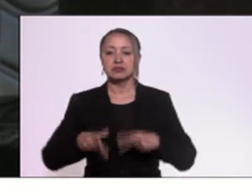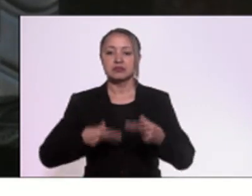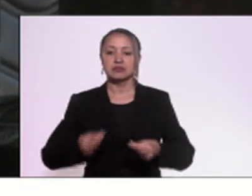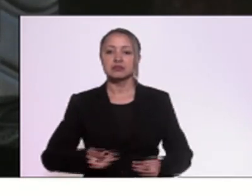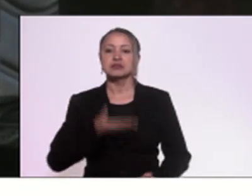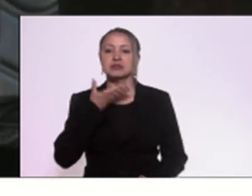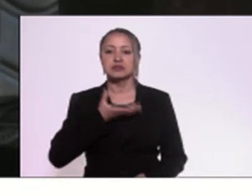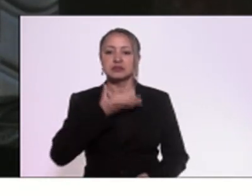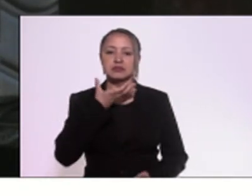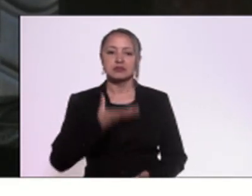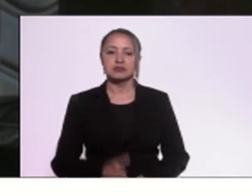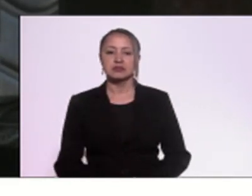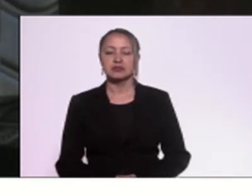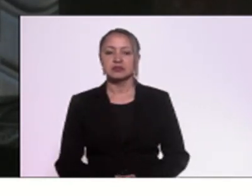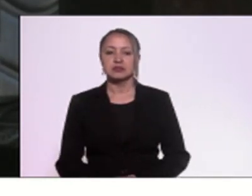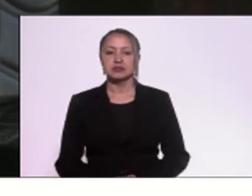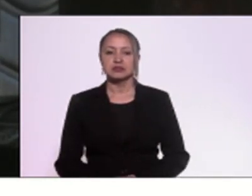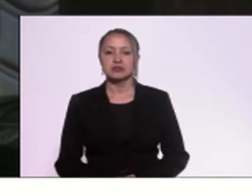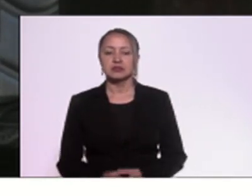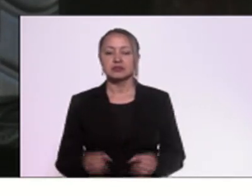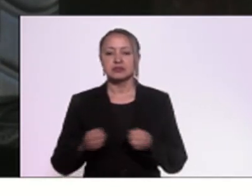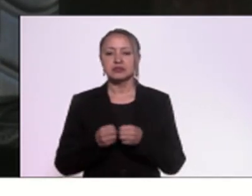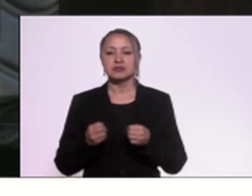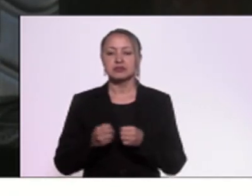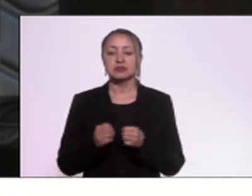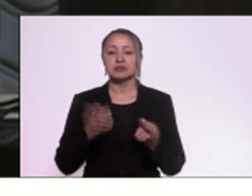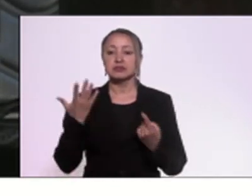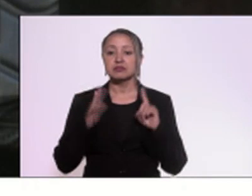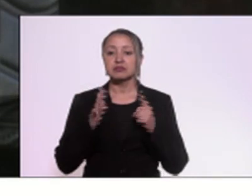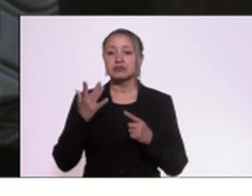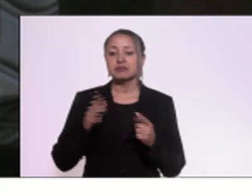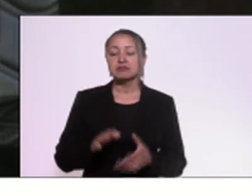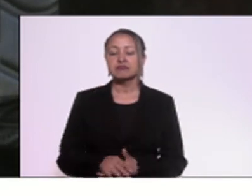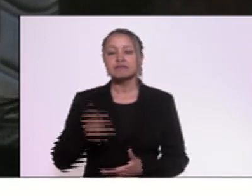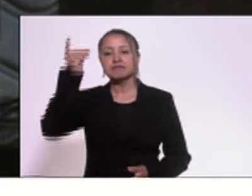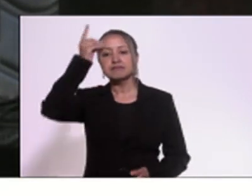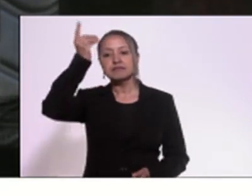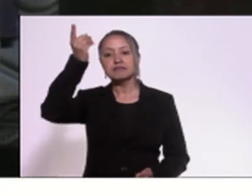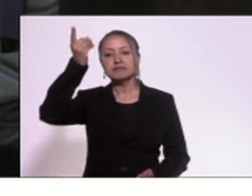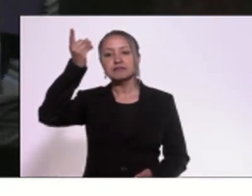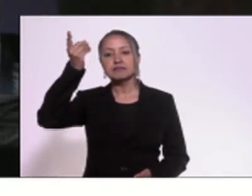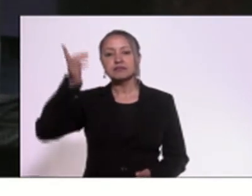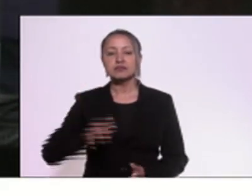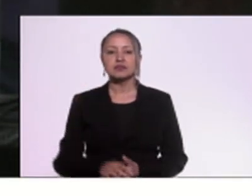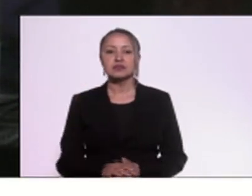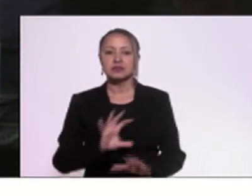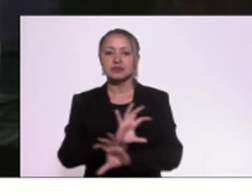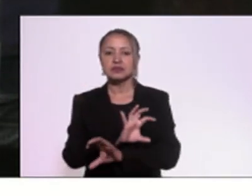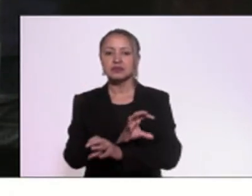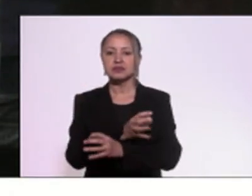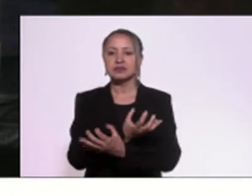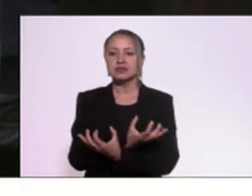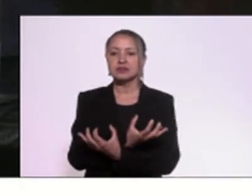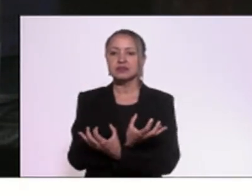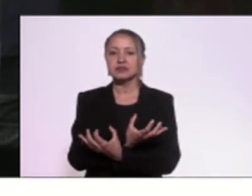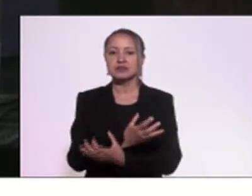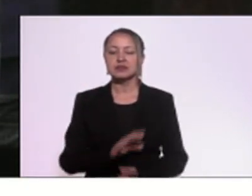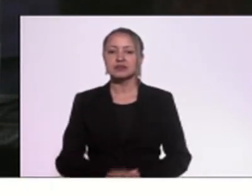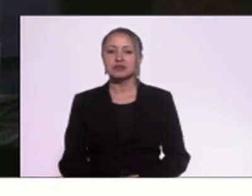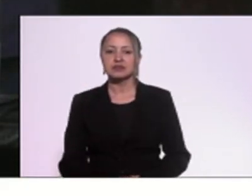economizados pela Assembleia Legislativa do Estado do Rio de Janeiro, portanto, por todos os deputados, capitaneados pelo deputado André Siciliano, que